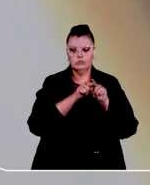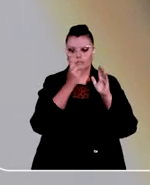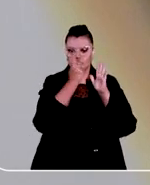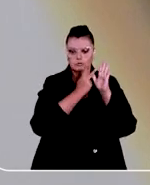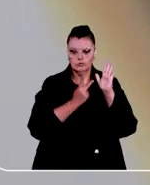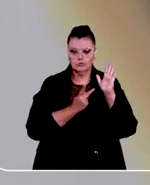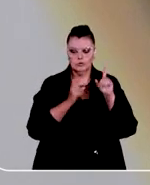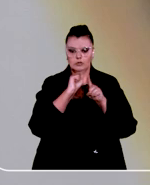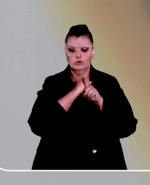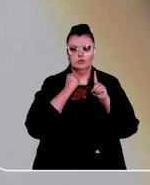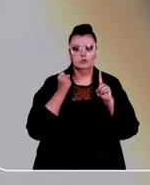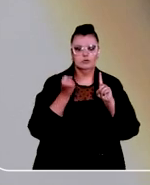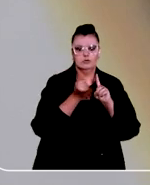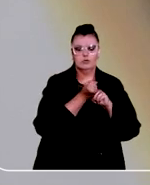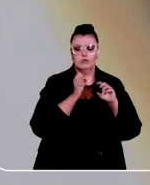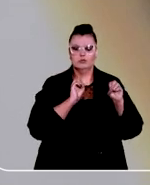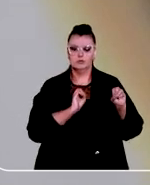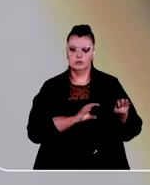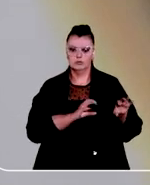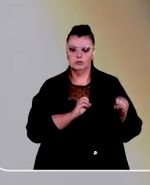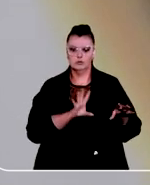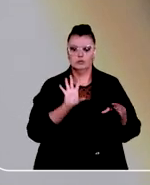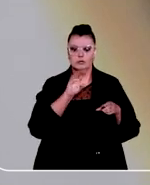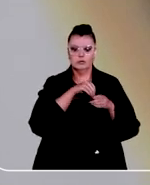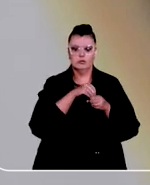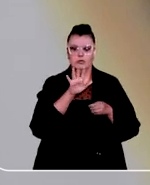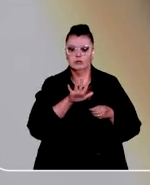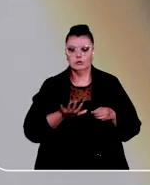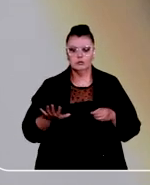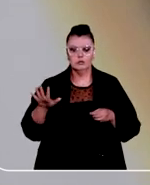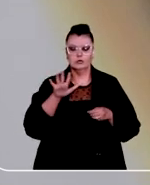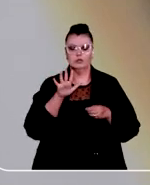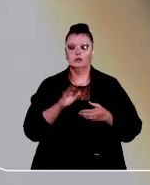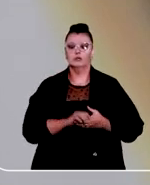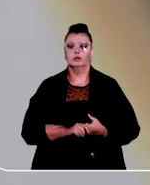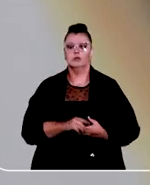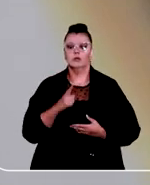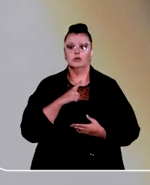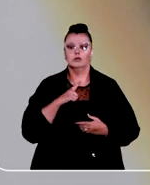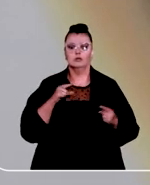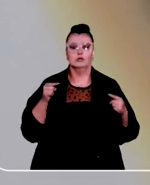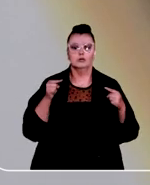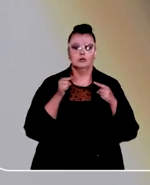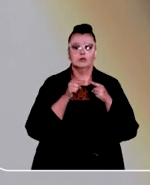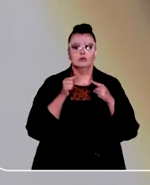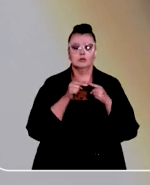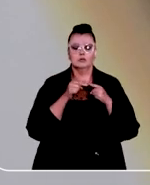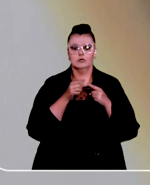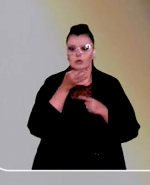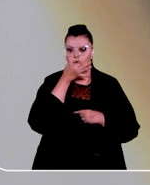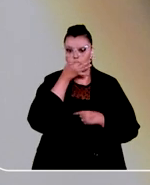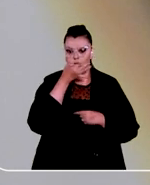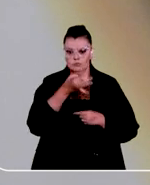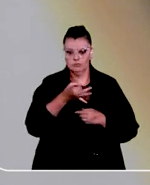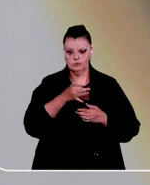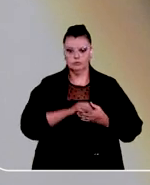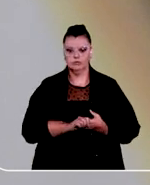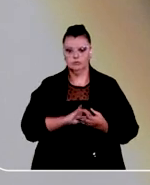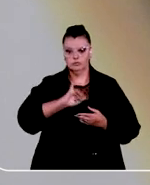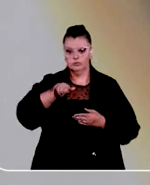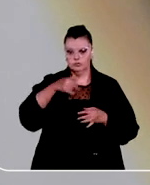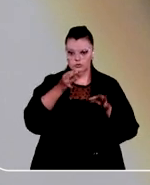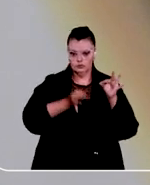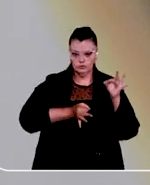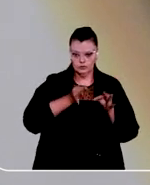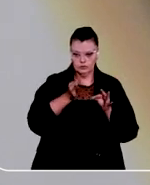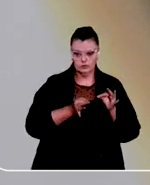fomento à gestão da memória institucional que igualmente se harmoniza com uma série de atividades e projetos